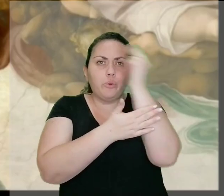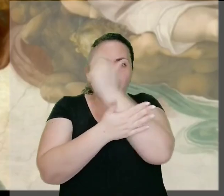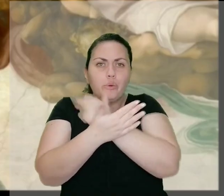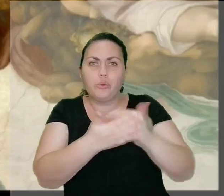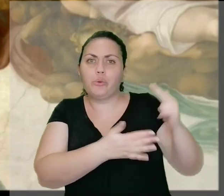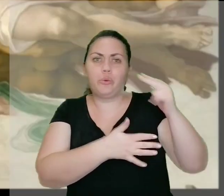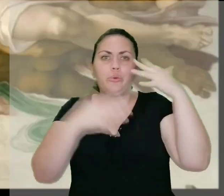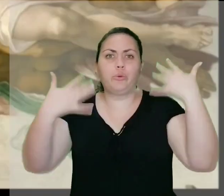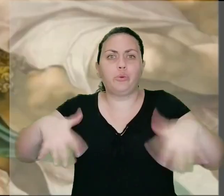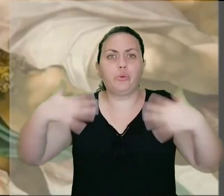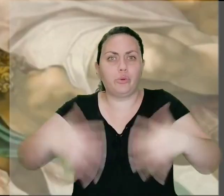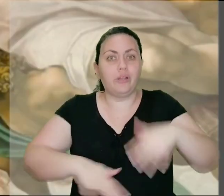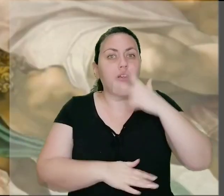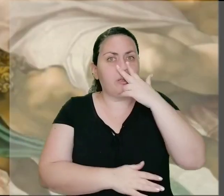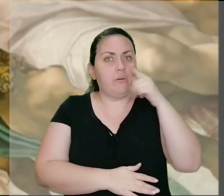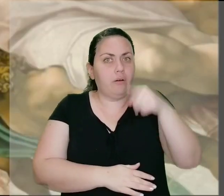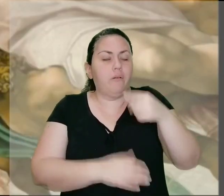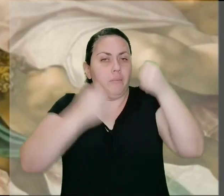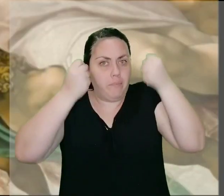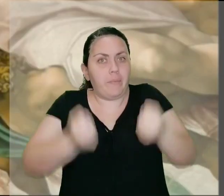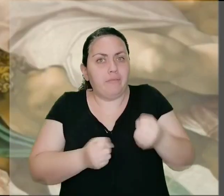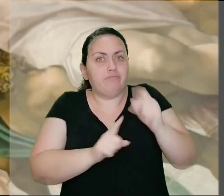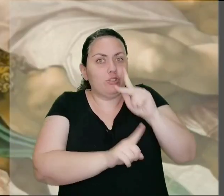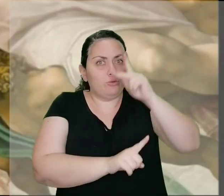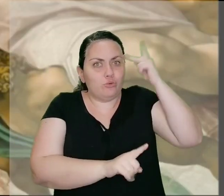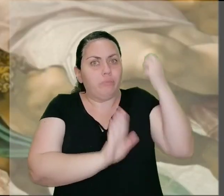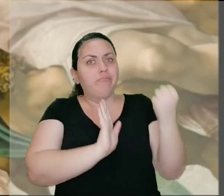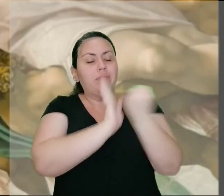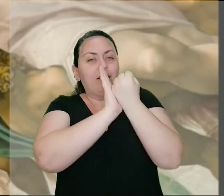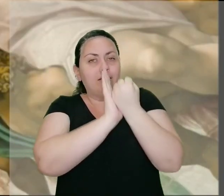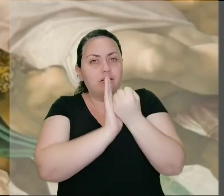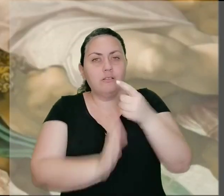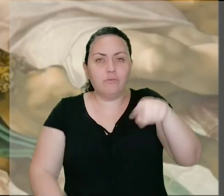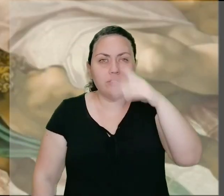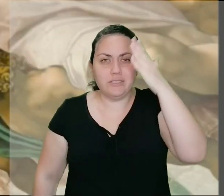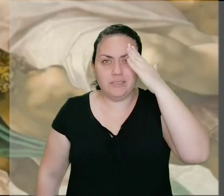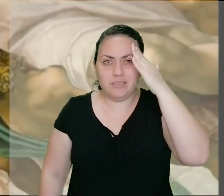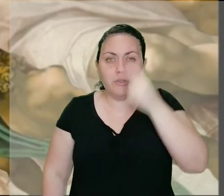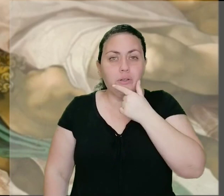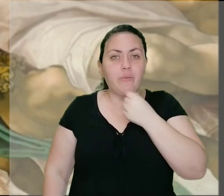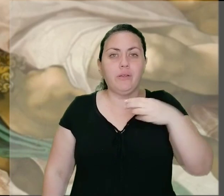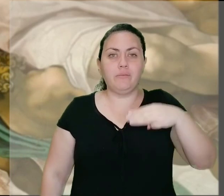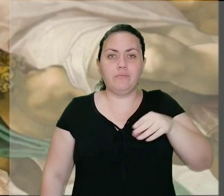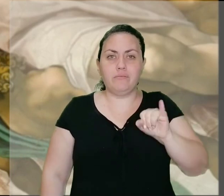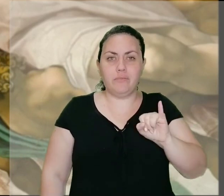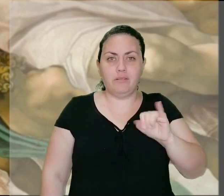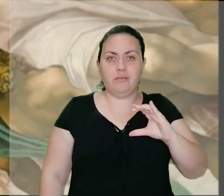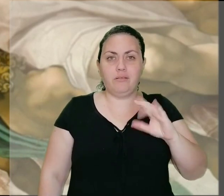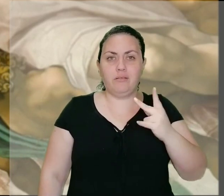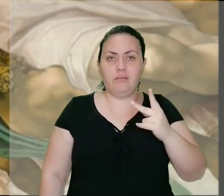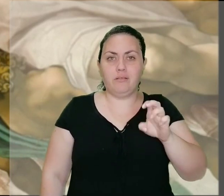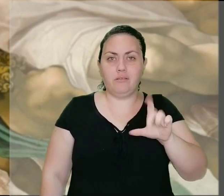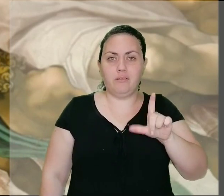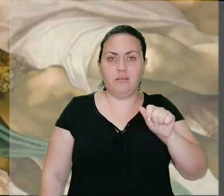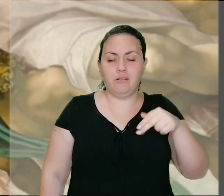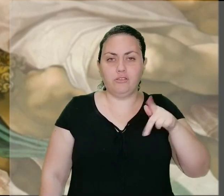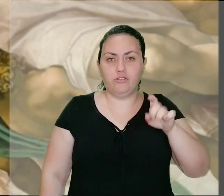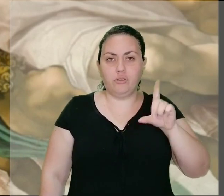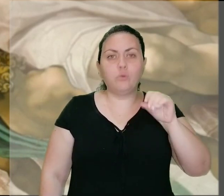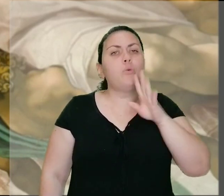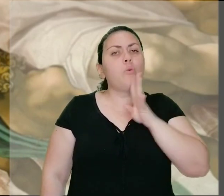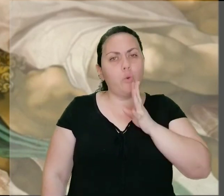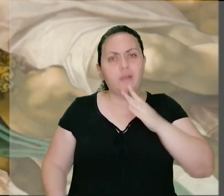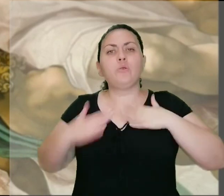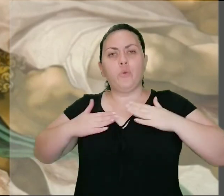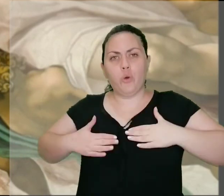gigante, tal como seu peso na história da arte. Como todos sabem, Michelangelo conhecia profundamente a anatomia humana, e alguns